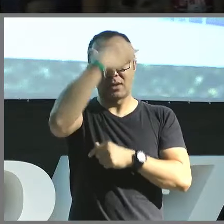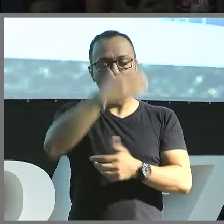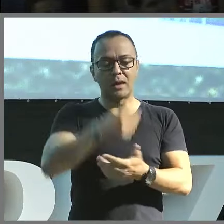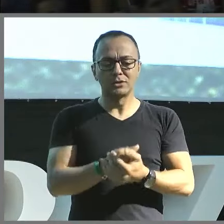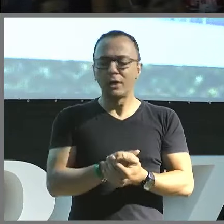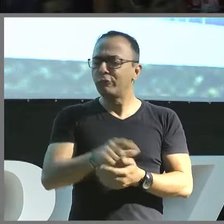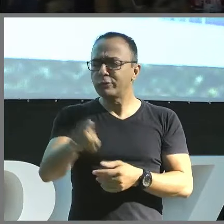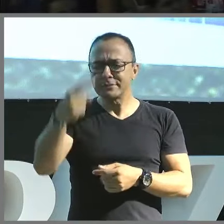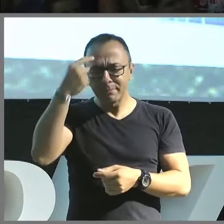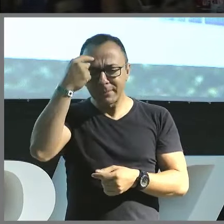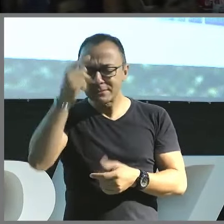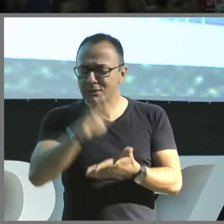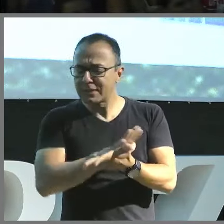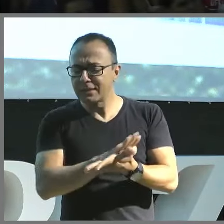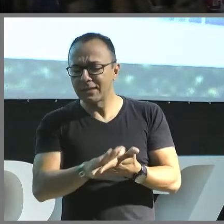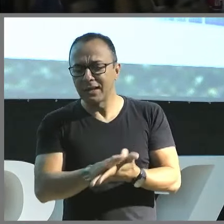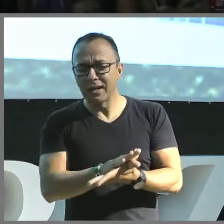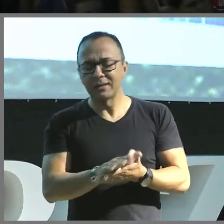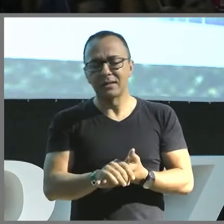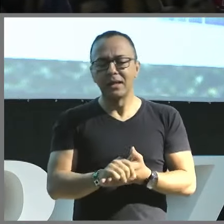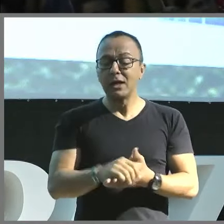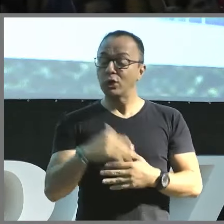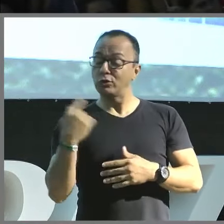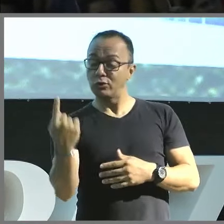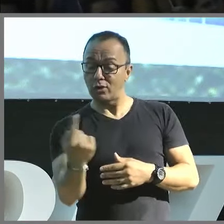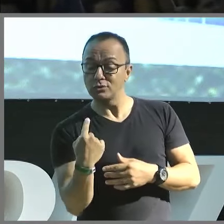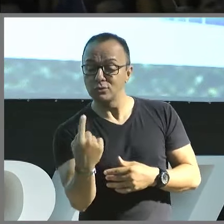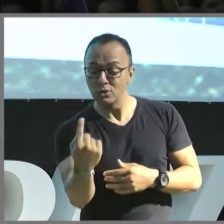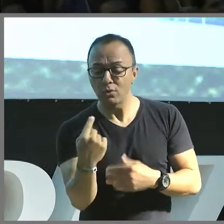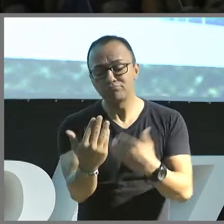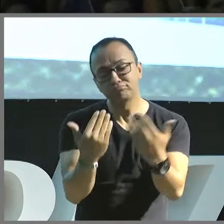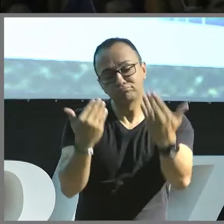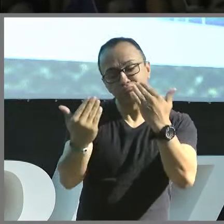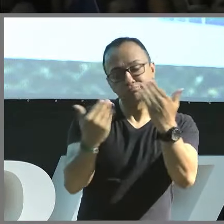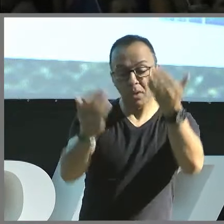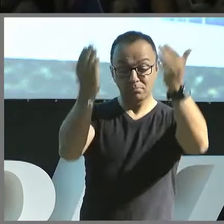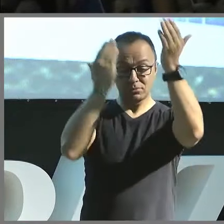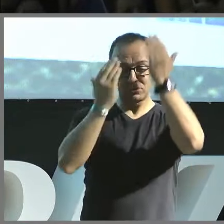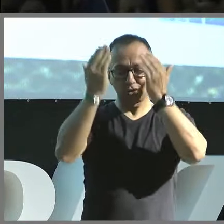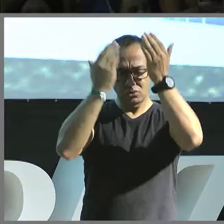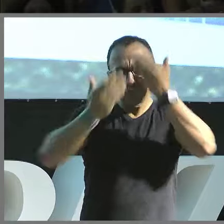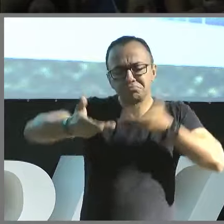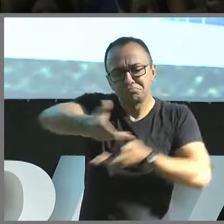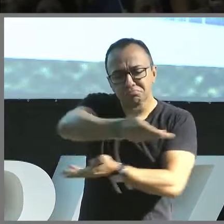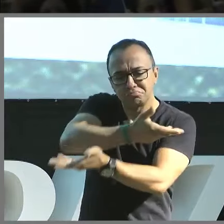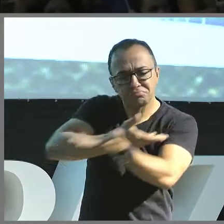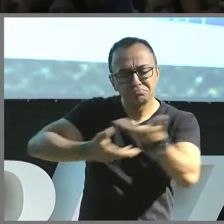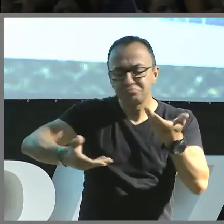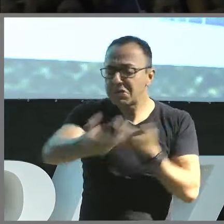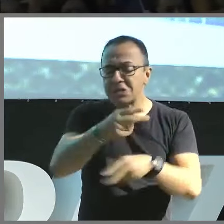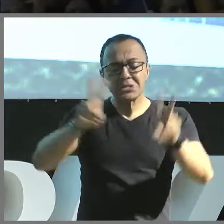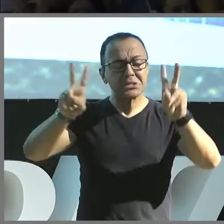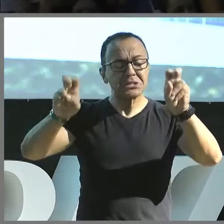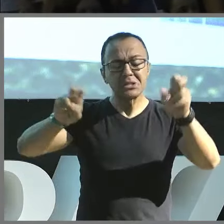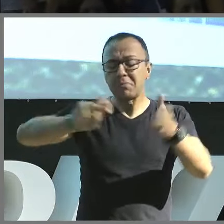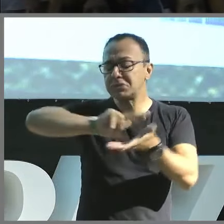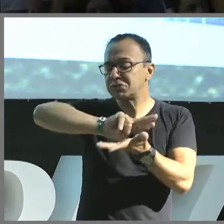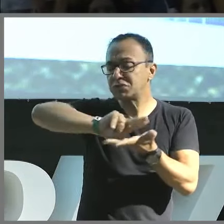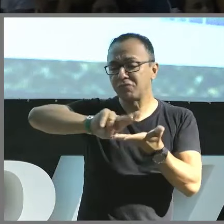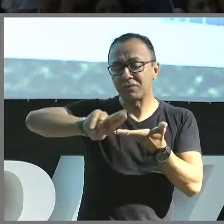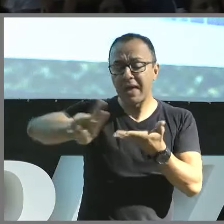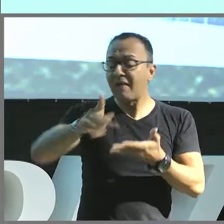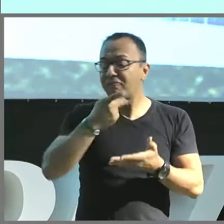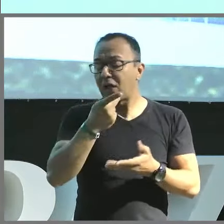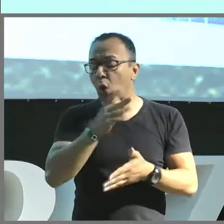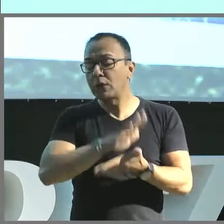pensando, nós estávamos tratando de outros assuntos, não estávamos tratando de dependência química, não estávamos tratando de homens e